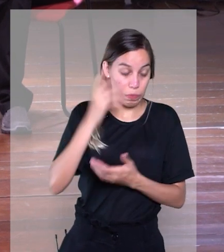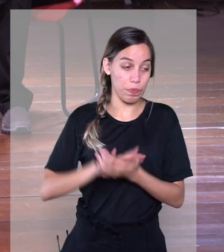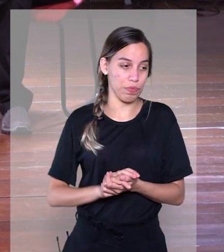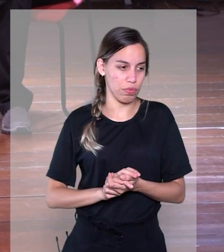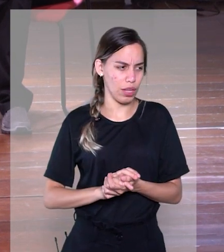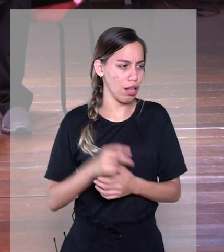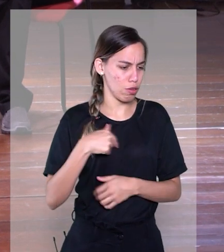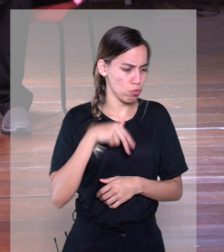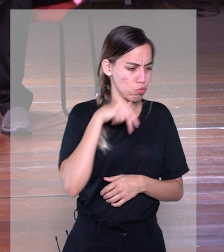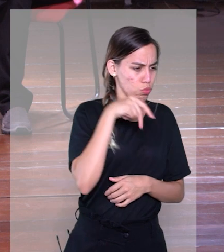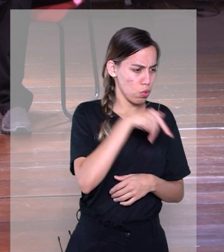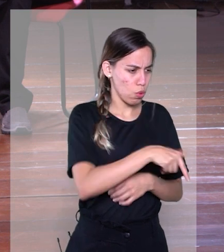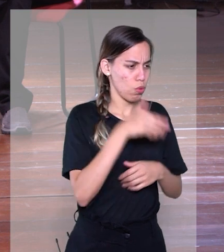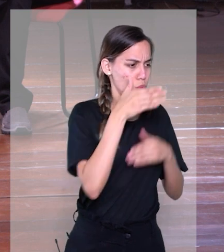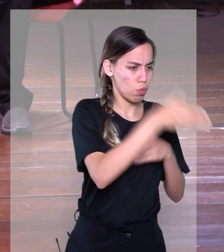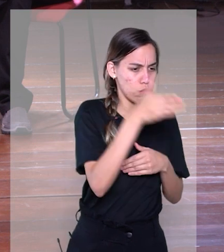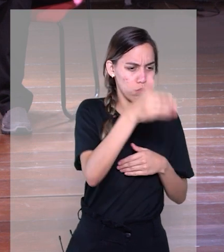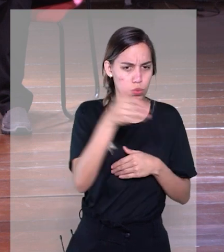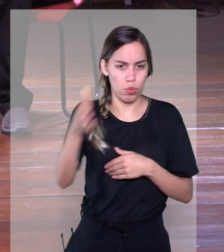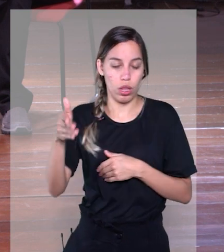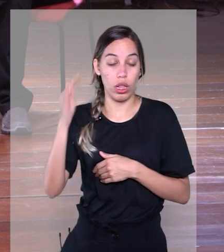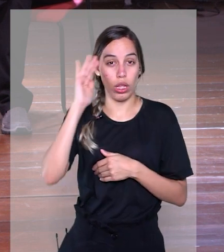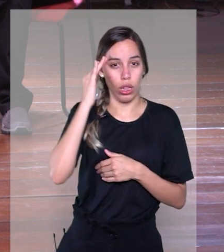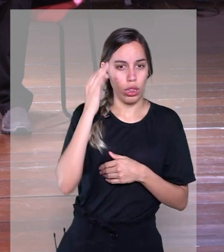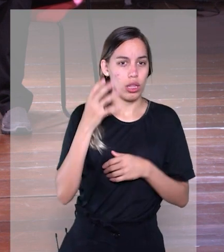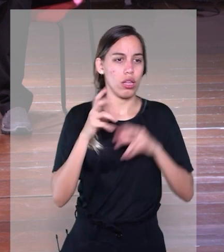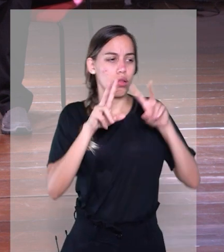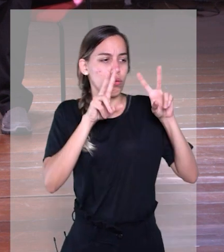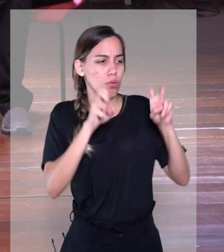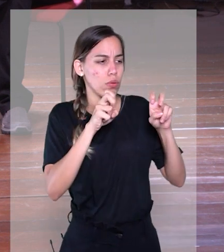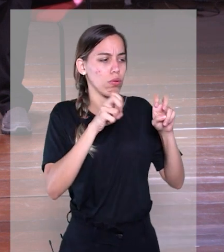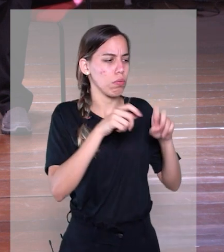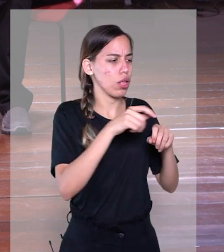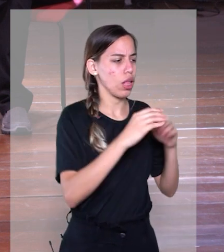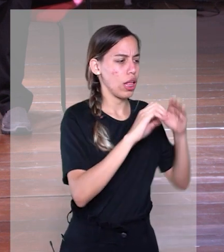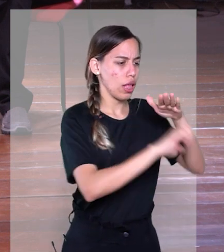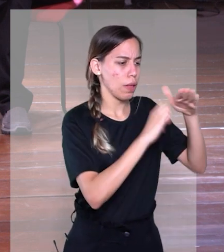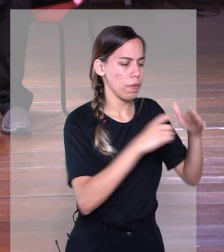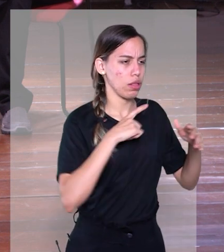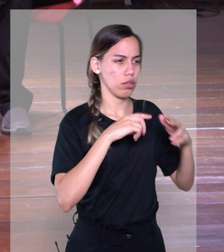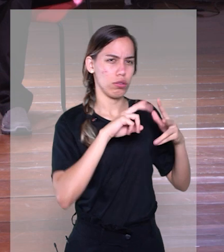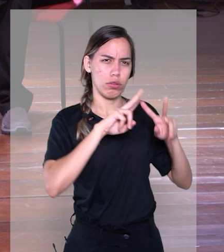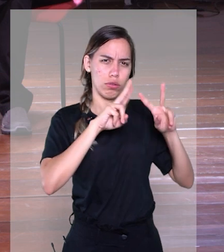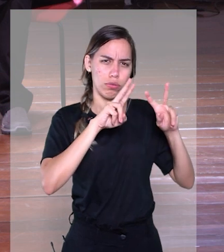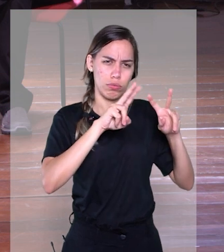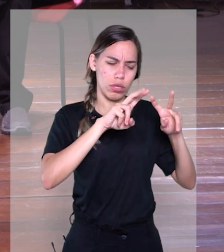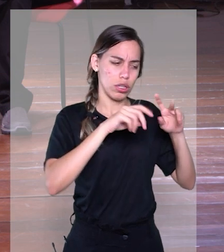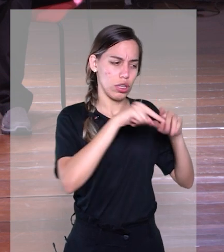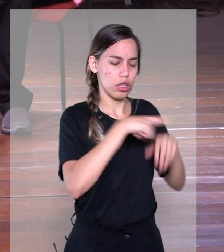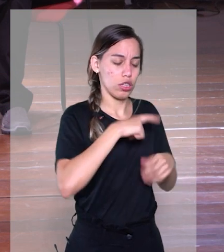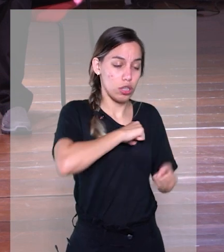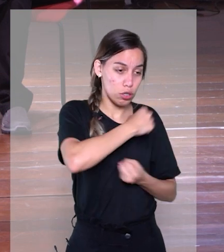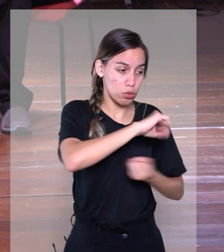procurando produtores sustentáveis no estado de São Paulo, e foi incrível. Identificamos